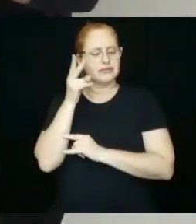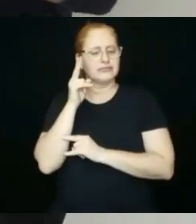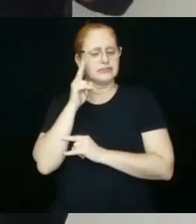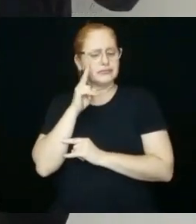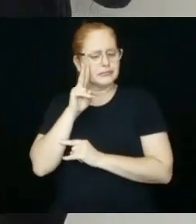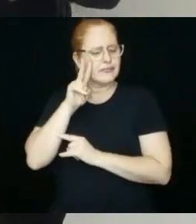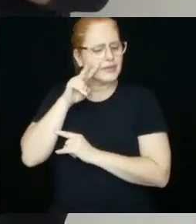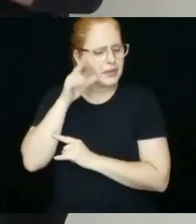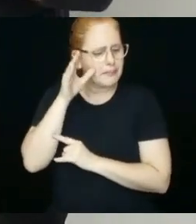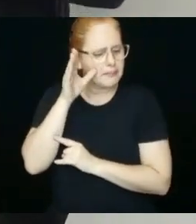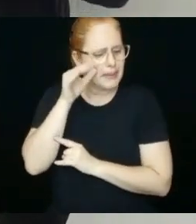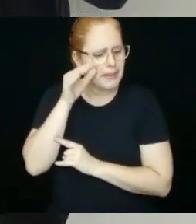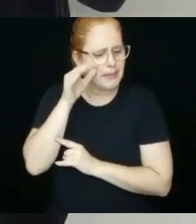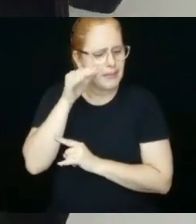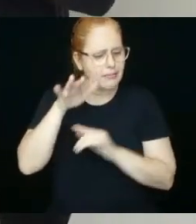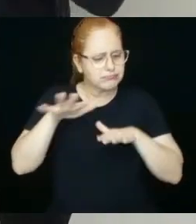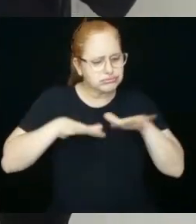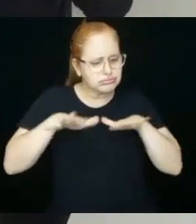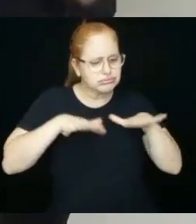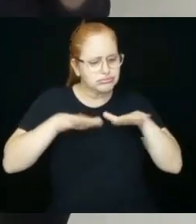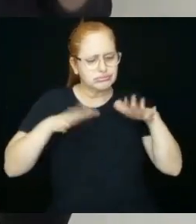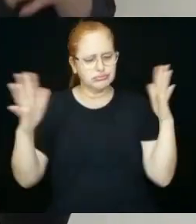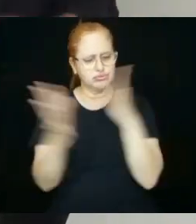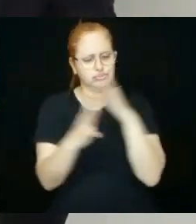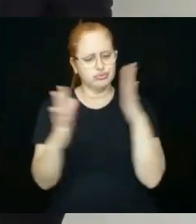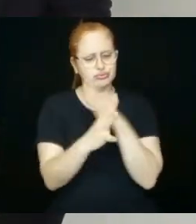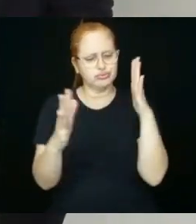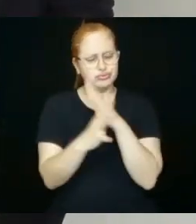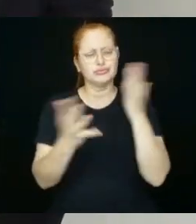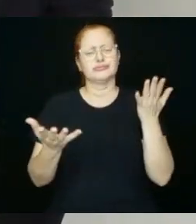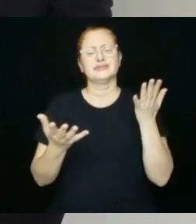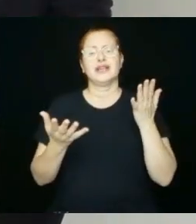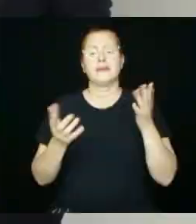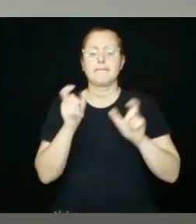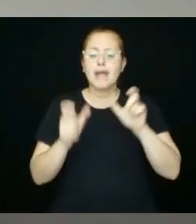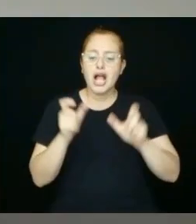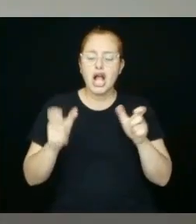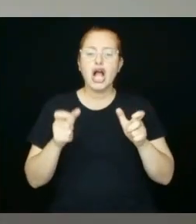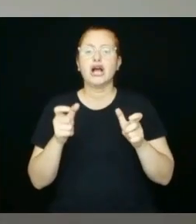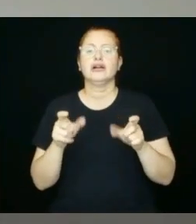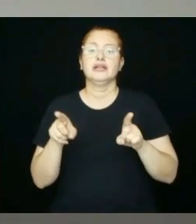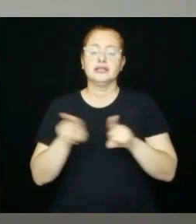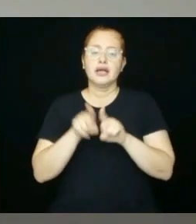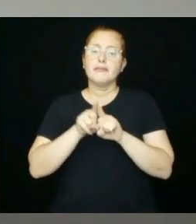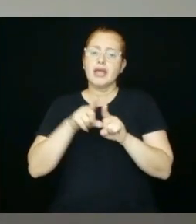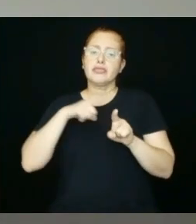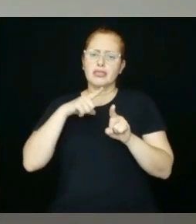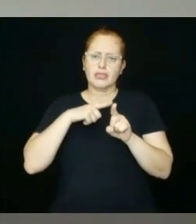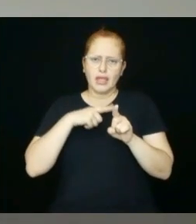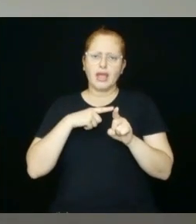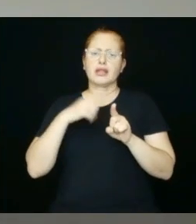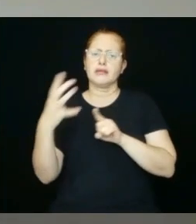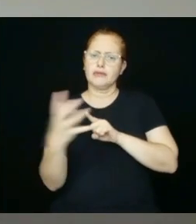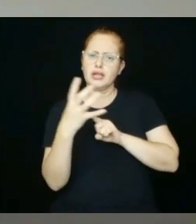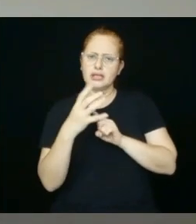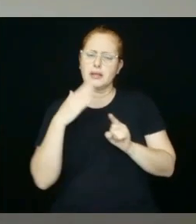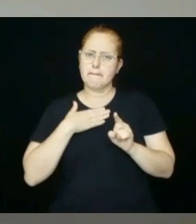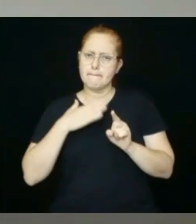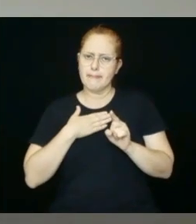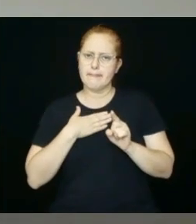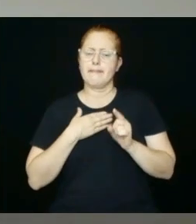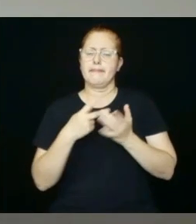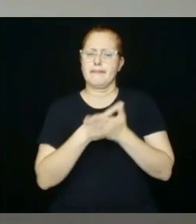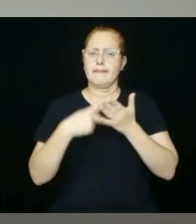assim, aquele movimento, aquele formigueiro, assim, isso aí se transferiu para os meus desenhos, então tem muita figura humana no meu